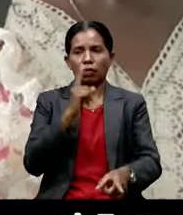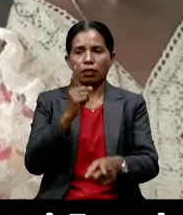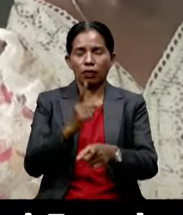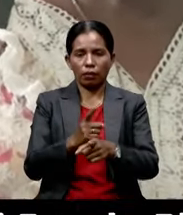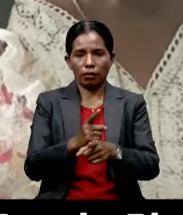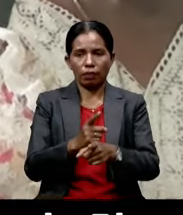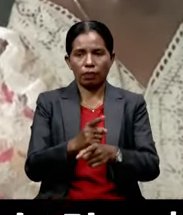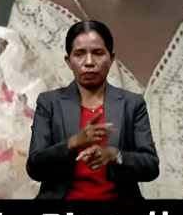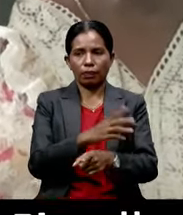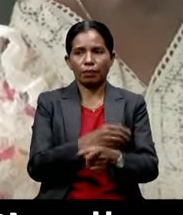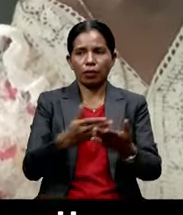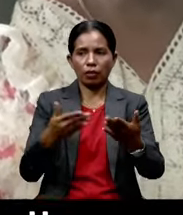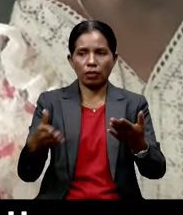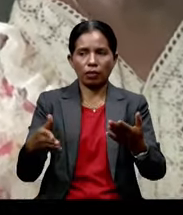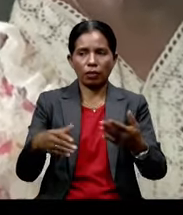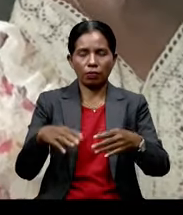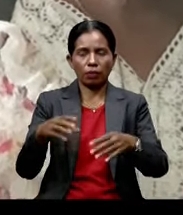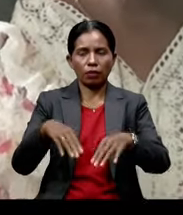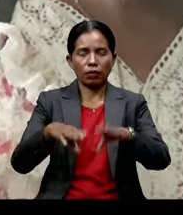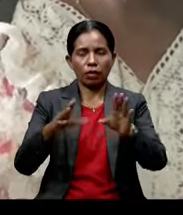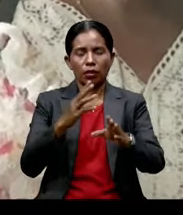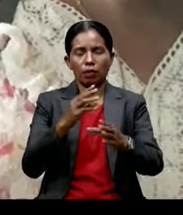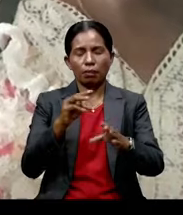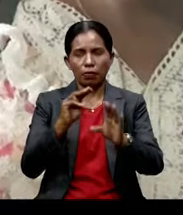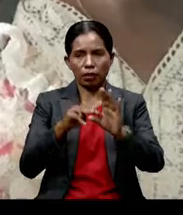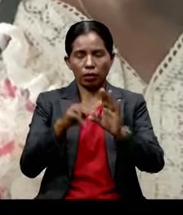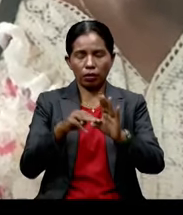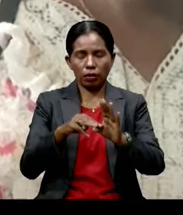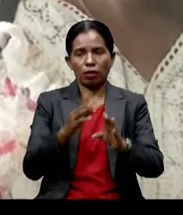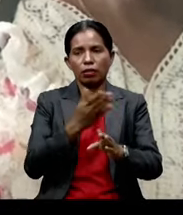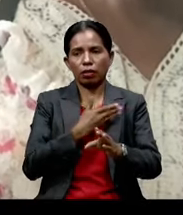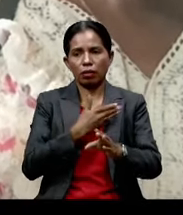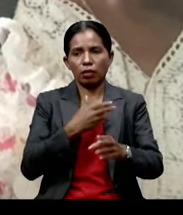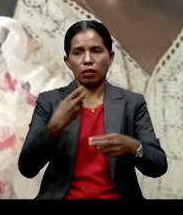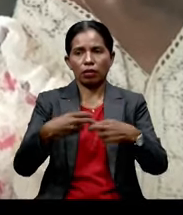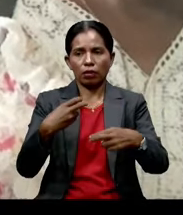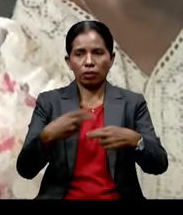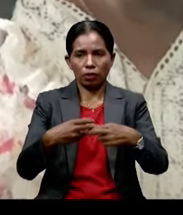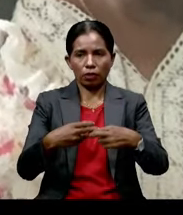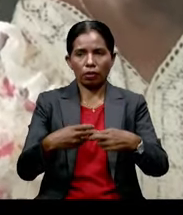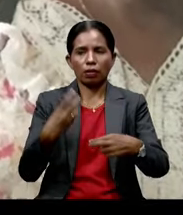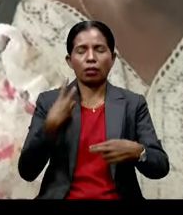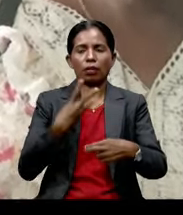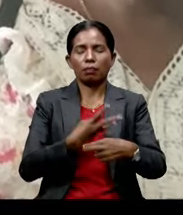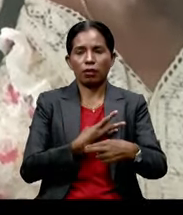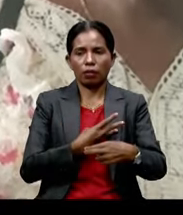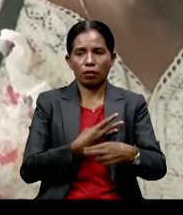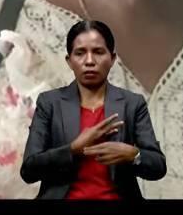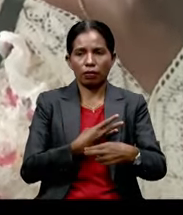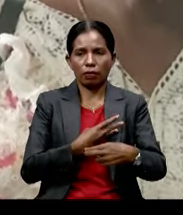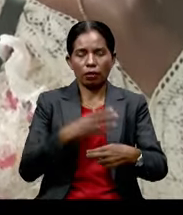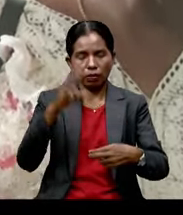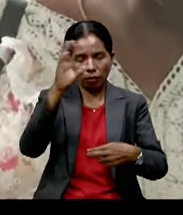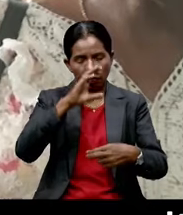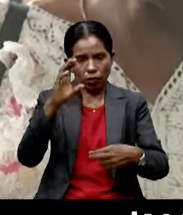ya sasan baji ku ya merkado ne polisai e susar susar no difícil mai me atu buka